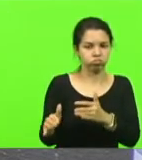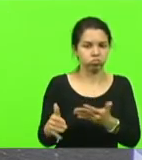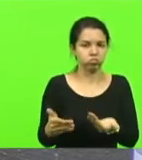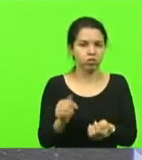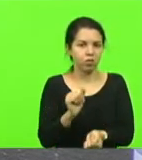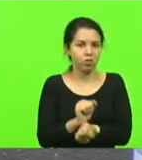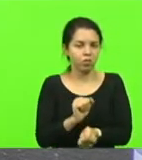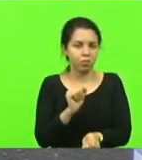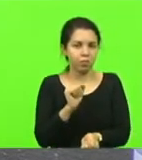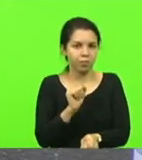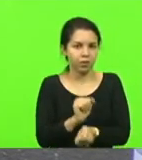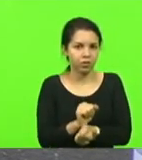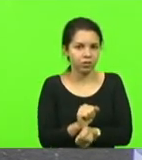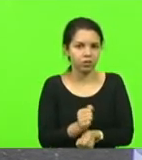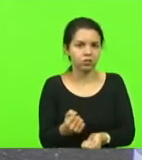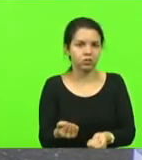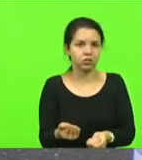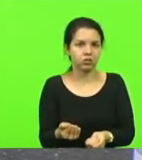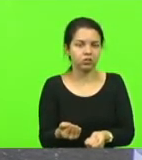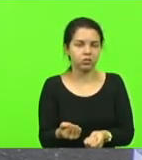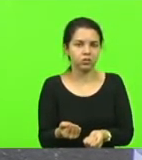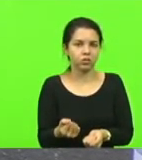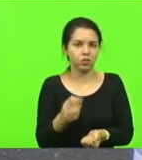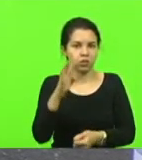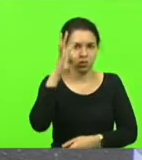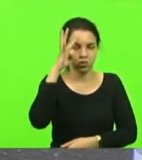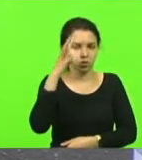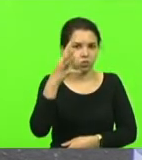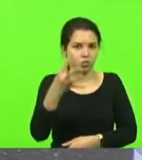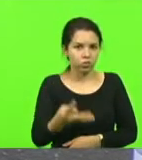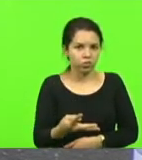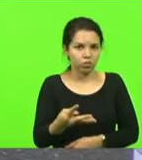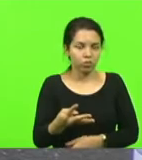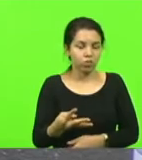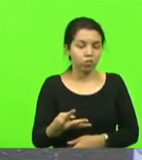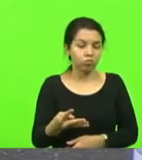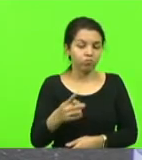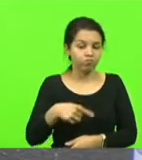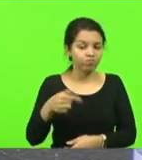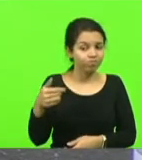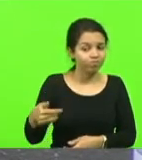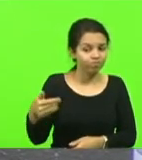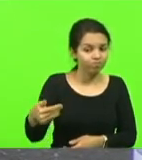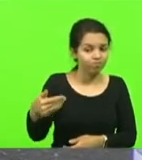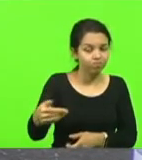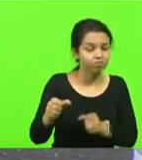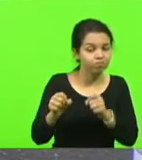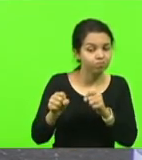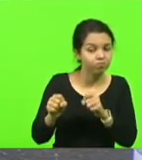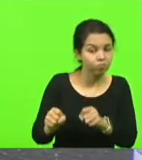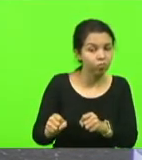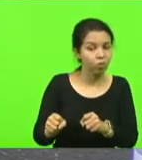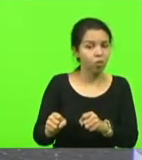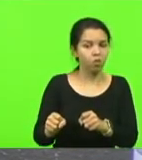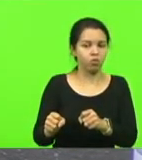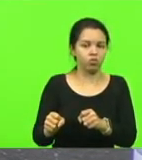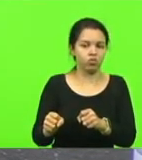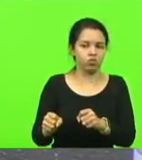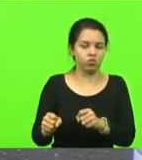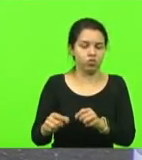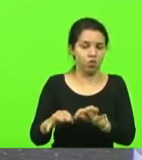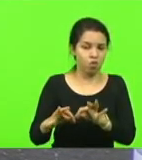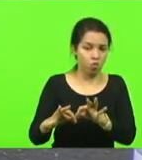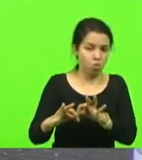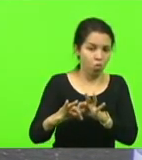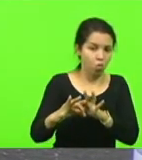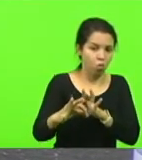esperando que se resolva, quando a tendência é que esta situação não apenas perdure,